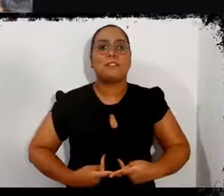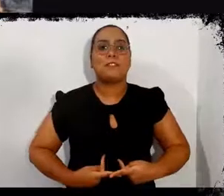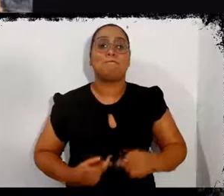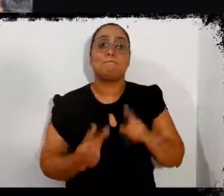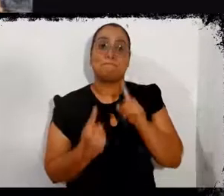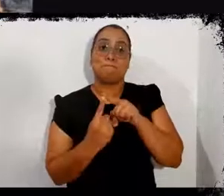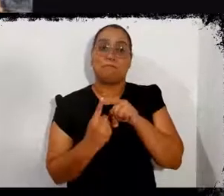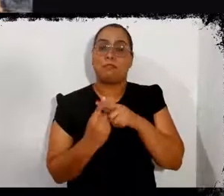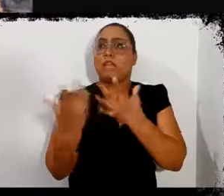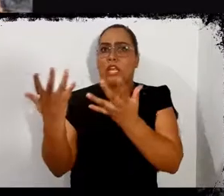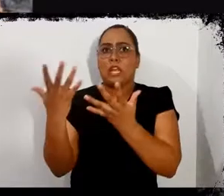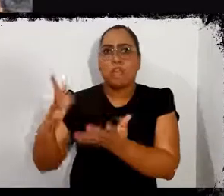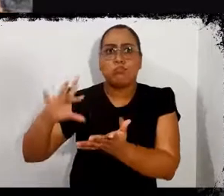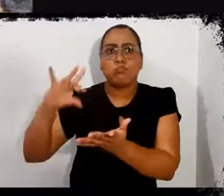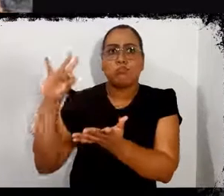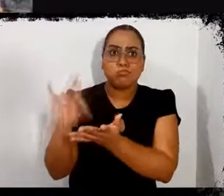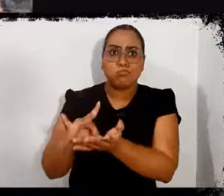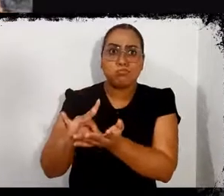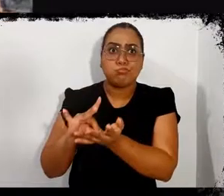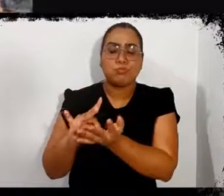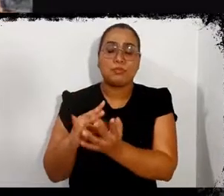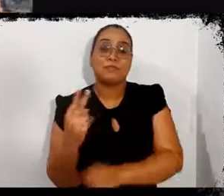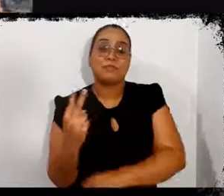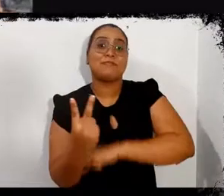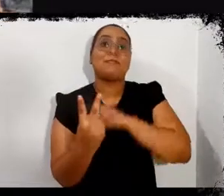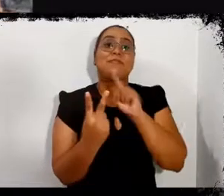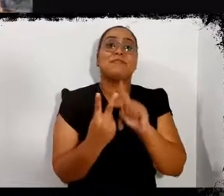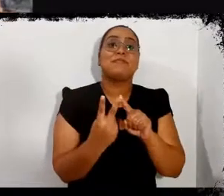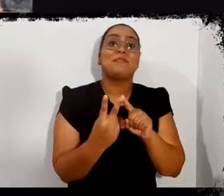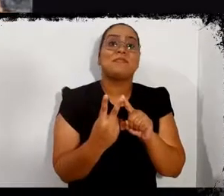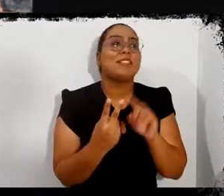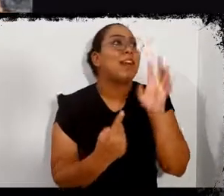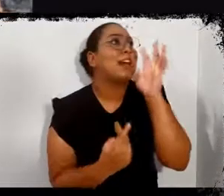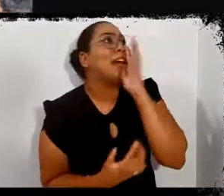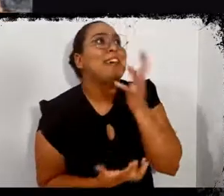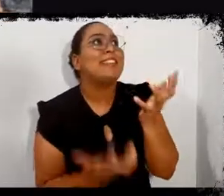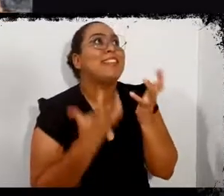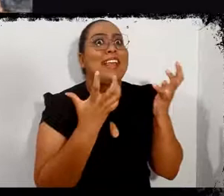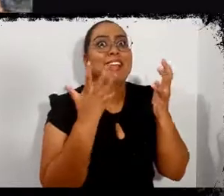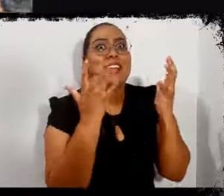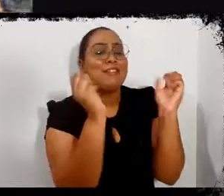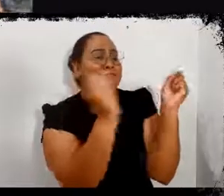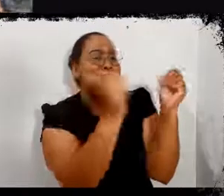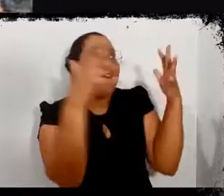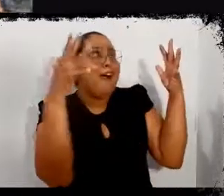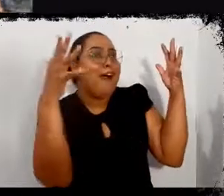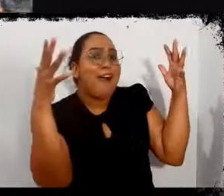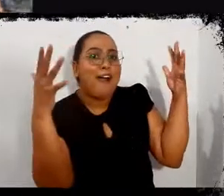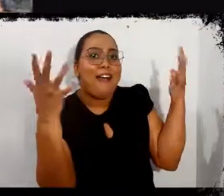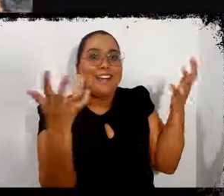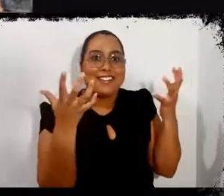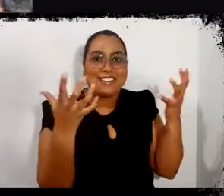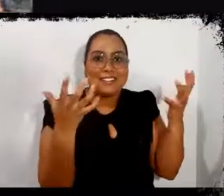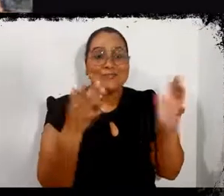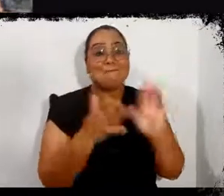complexas. O conto, por exemplo, teria dado origem ao conto